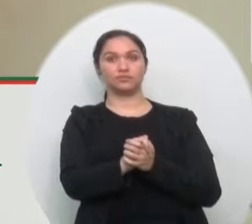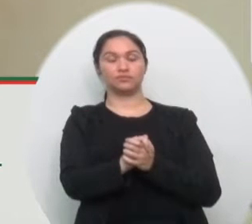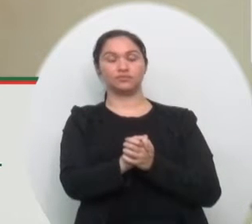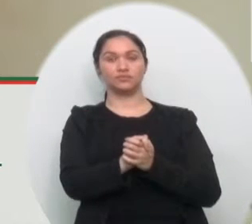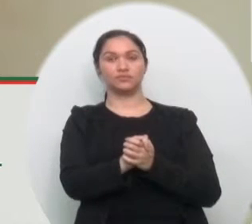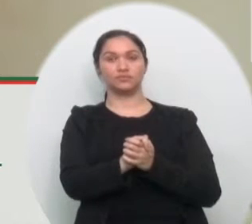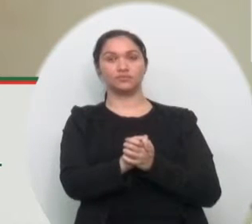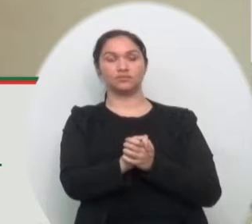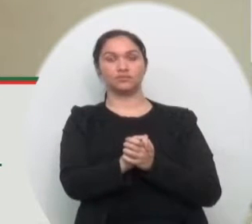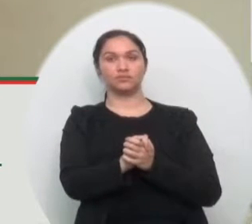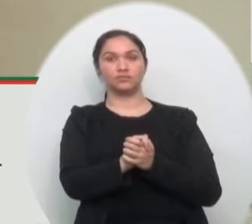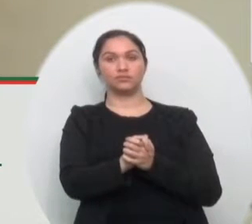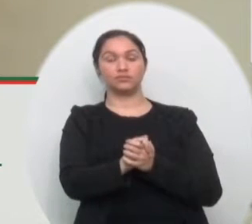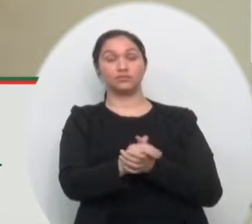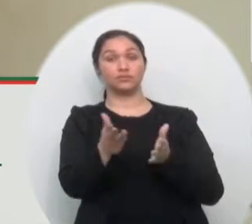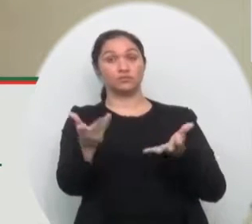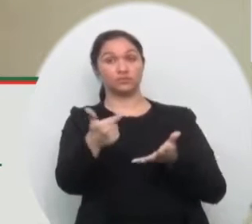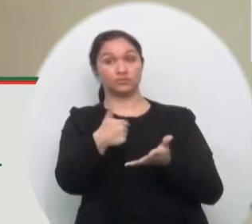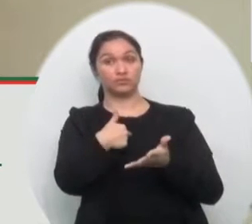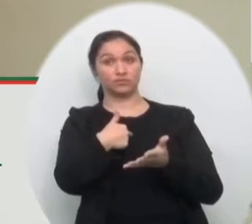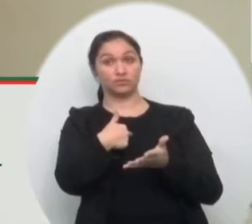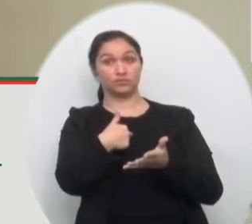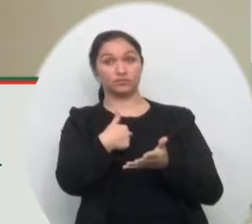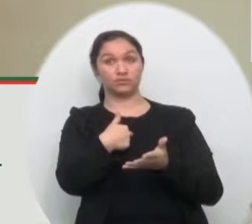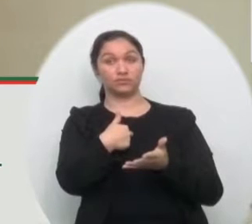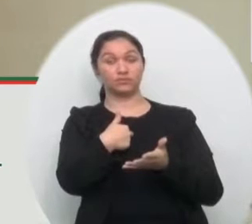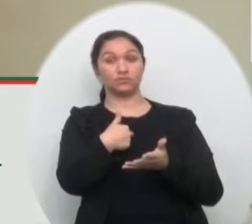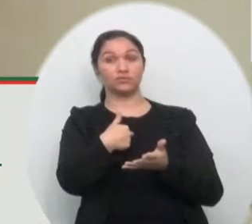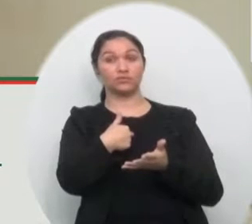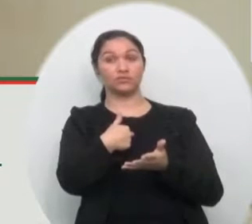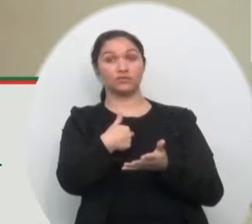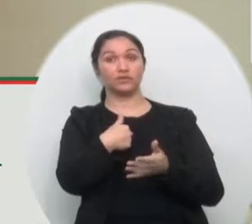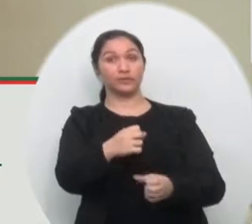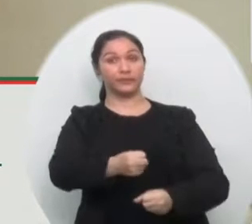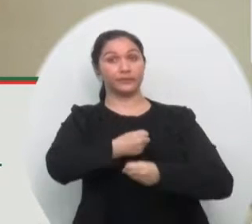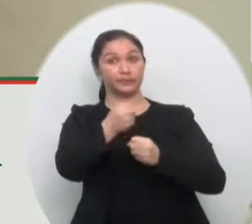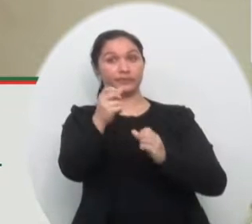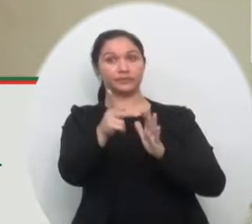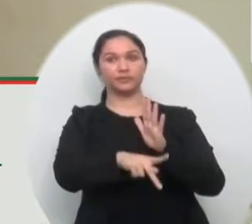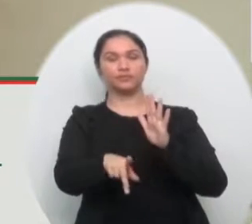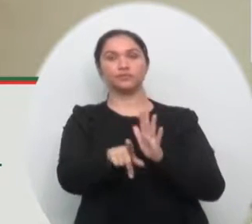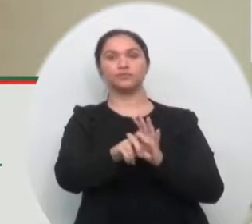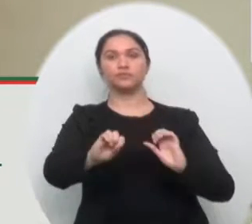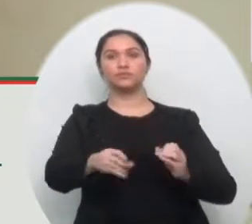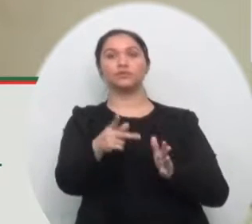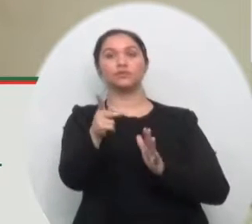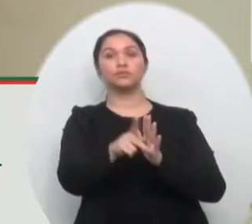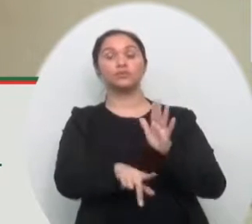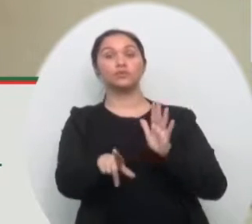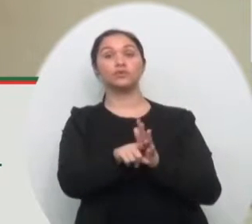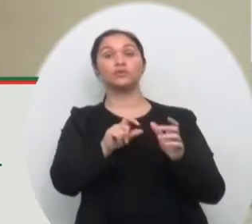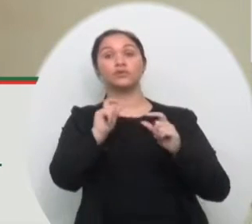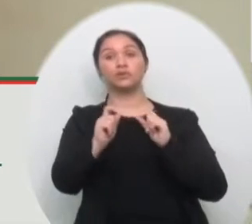vereador Zairo Casagrande. Esse projeto, na verdade, ele é o quê? São placas